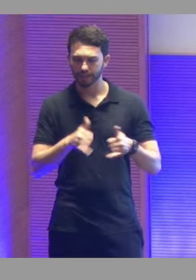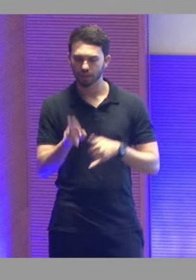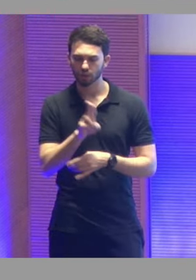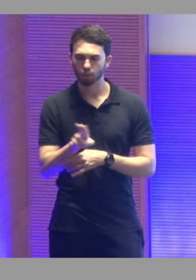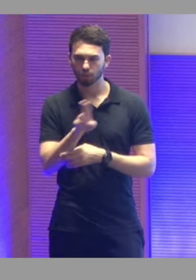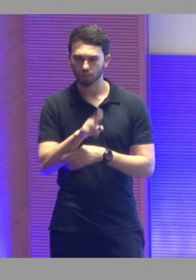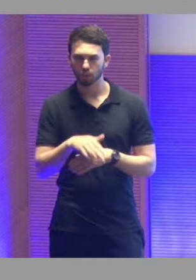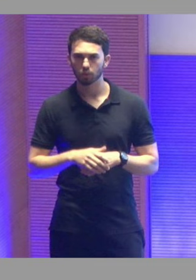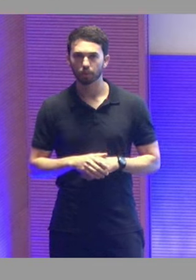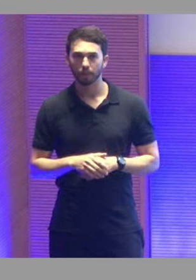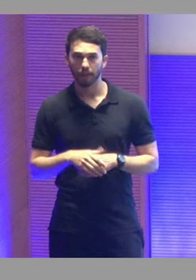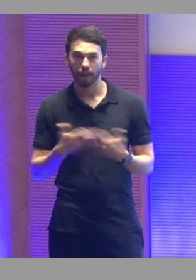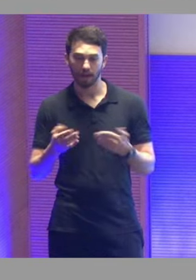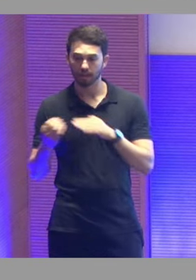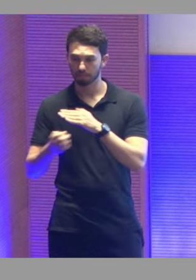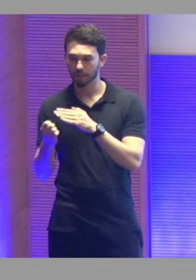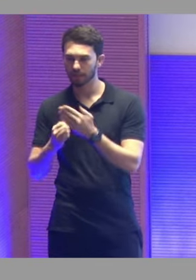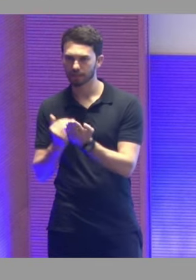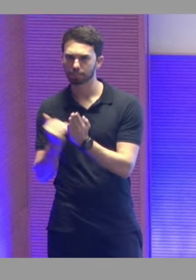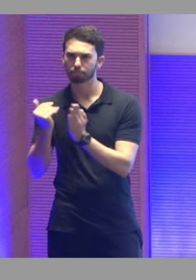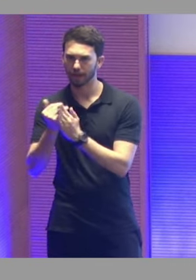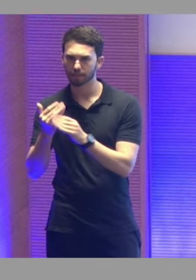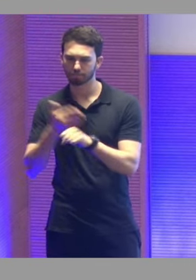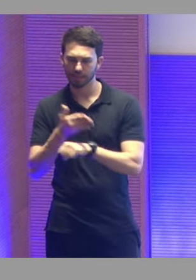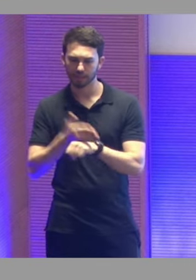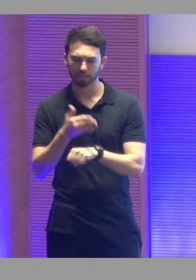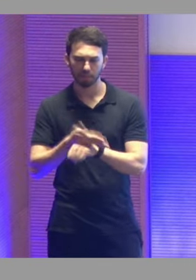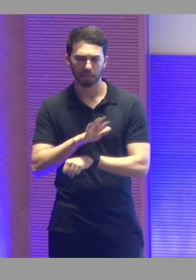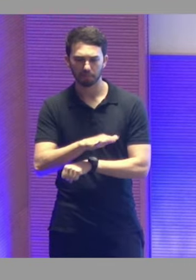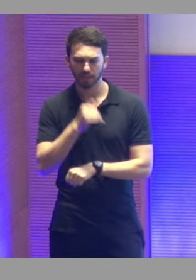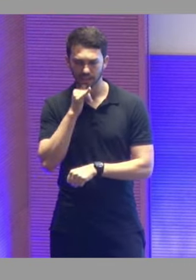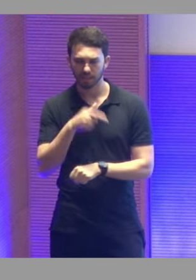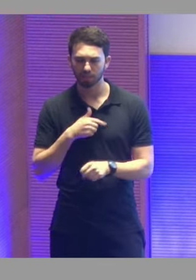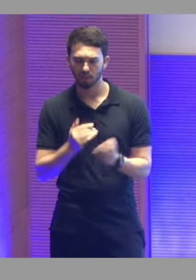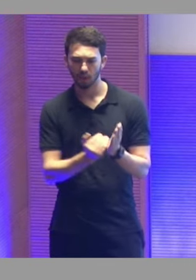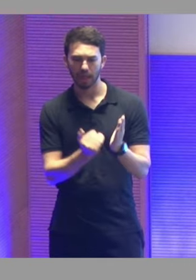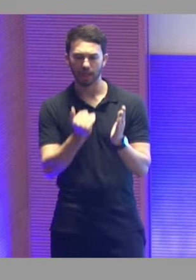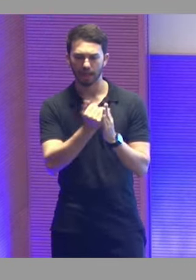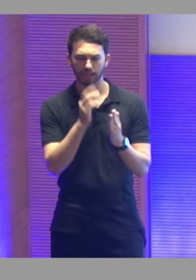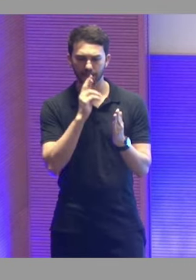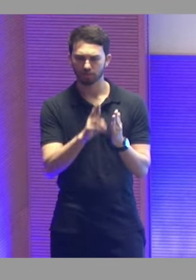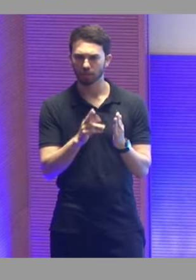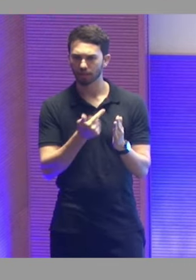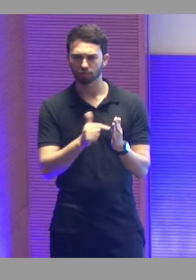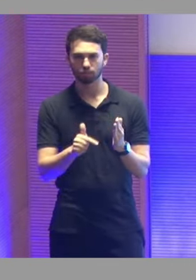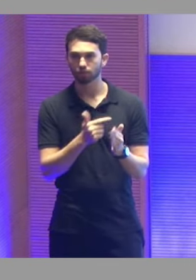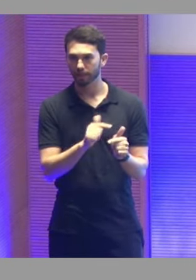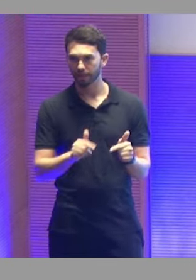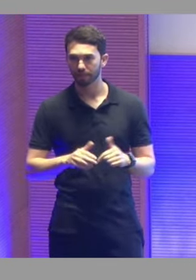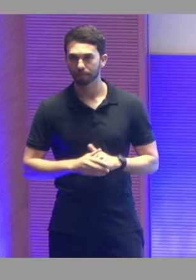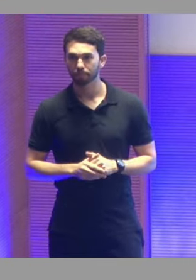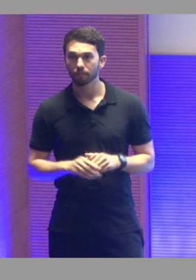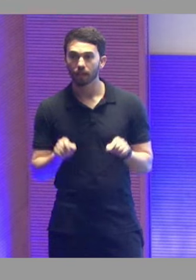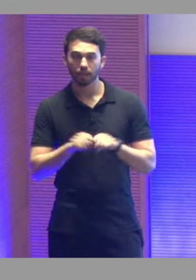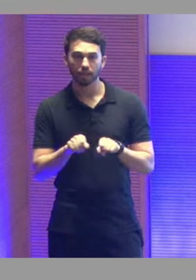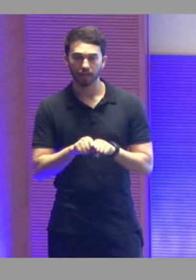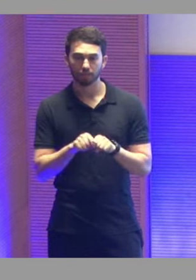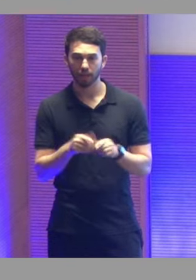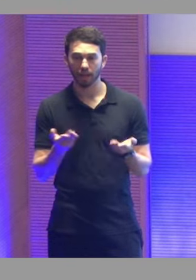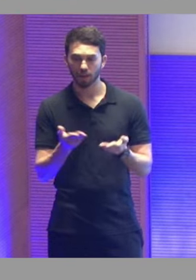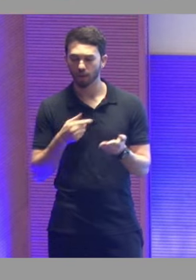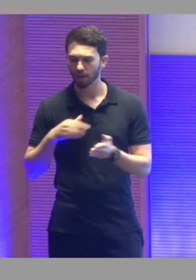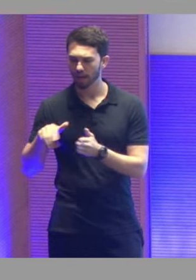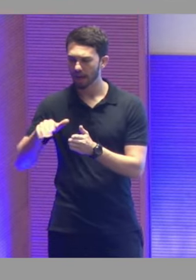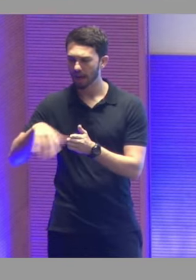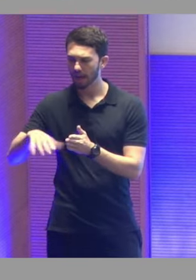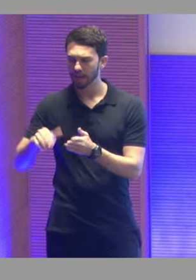mesmo com o aumento no número de organizações reportando no programa E também há um outro aspecto que eu já mencionei que é a entrada cada vez mais comum de setores